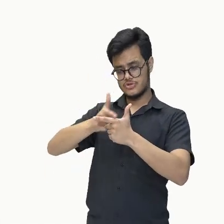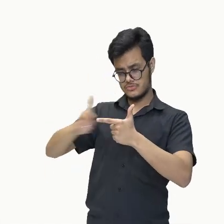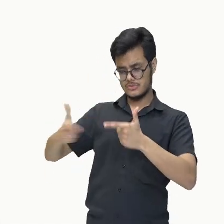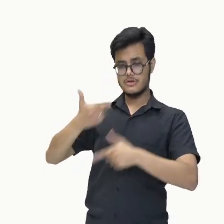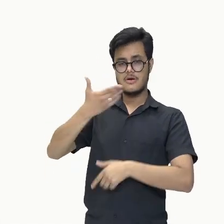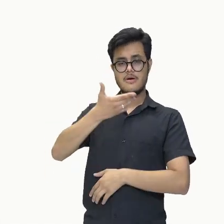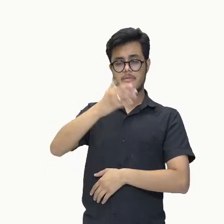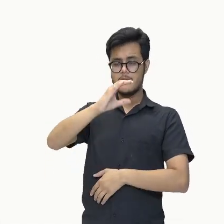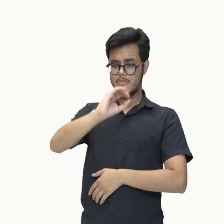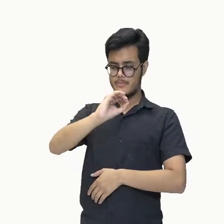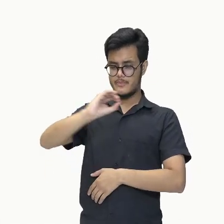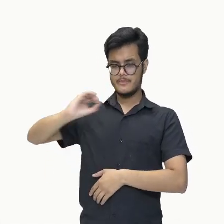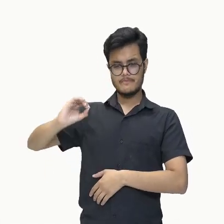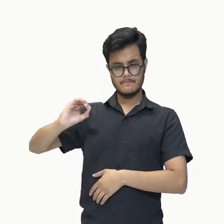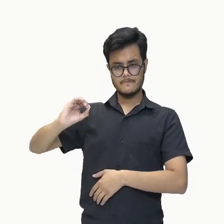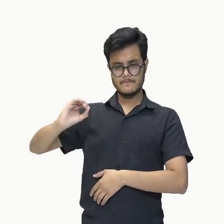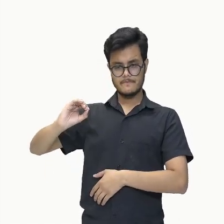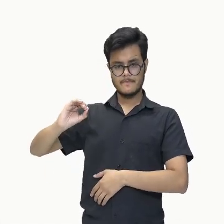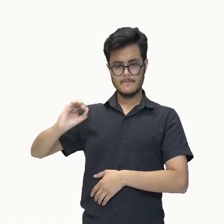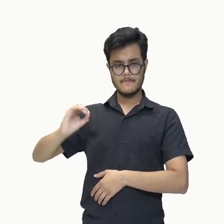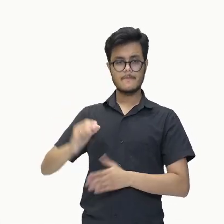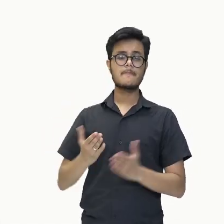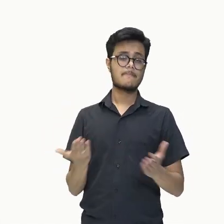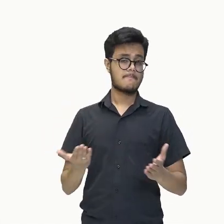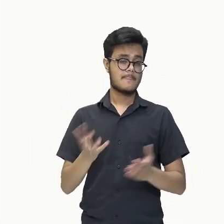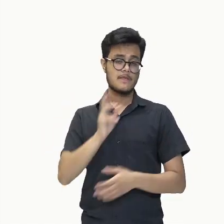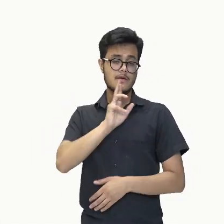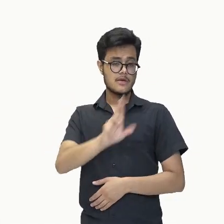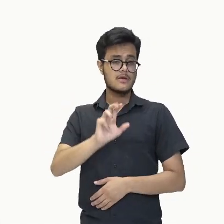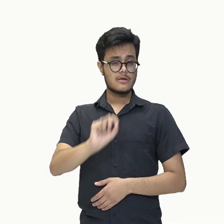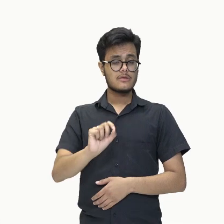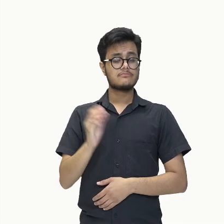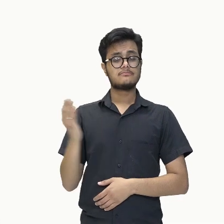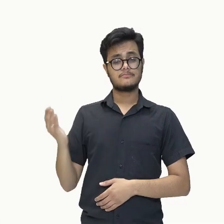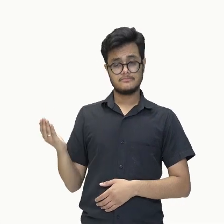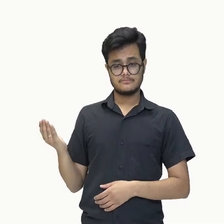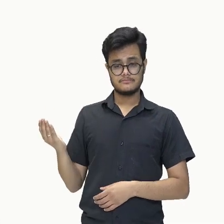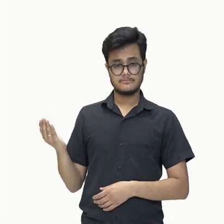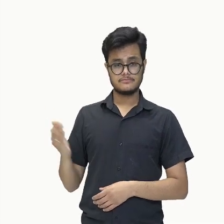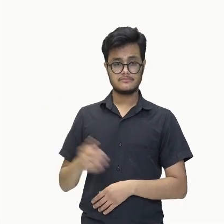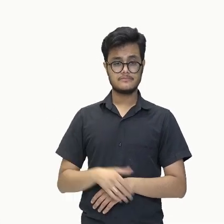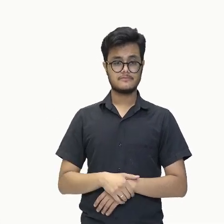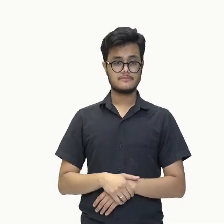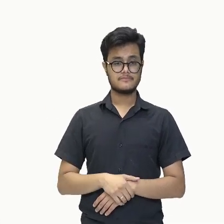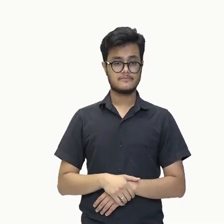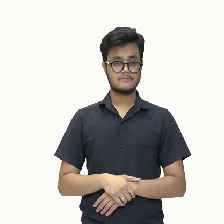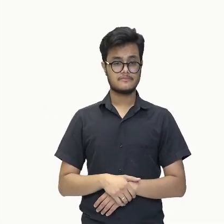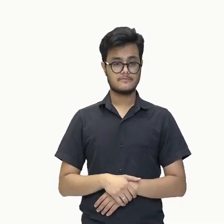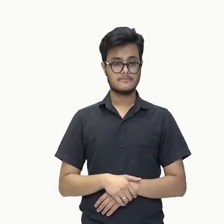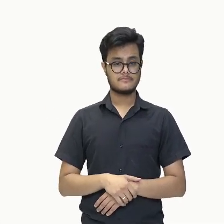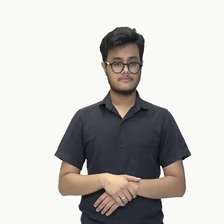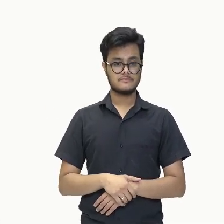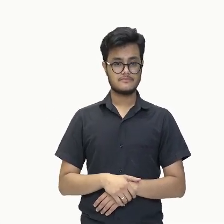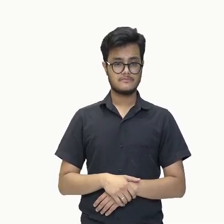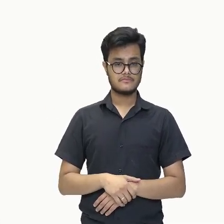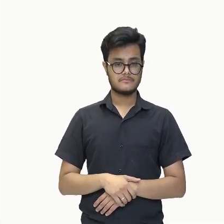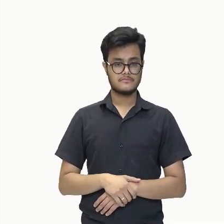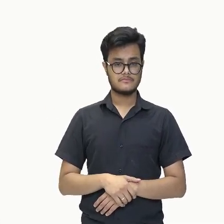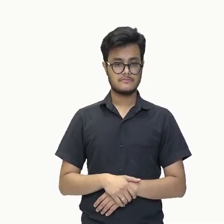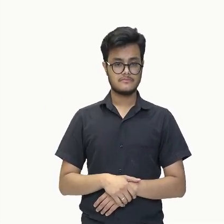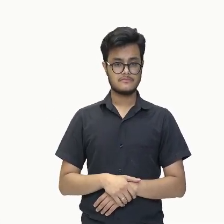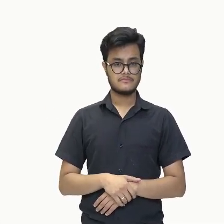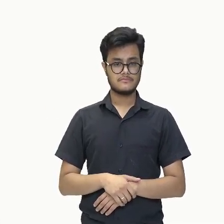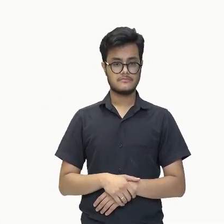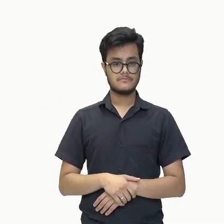de raciocínio. 10% é a mesma coisa que 10 dividido por 100. Simplifico